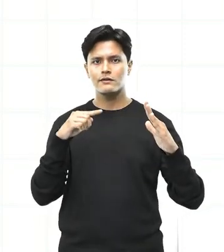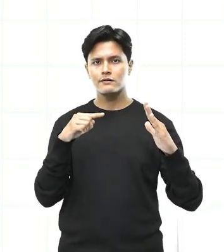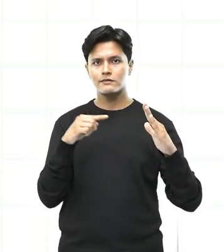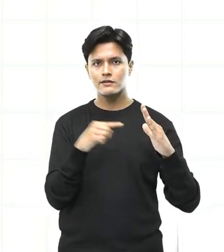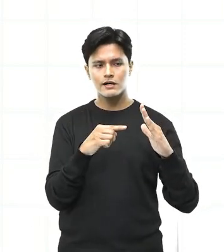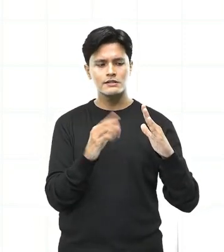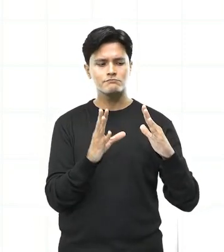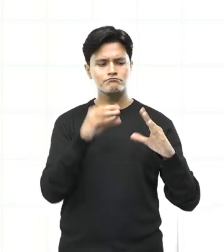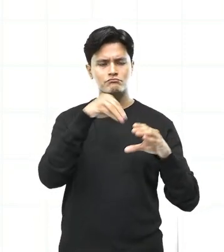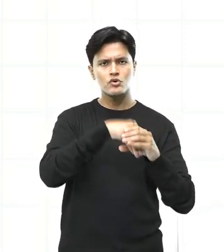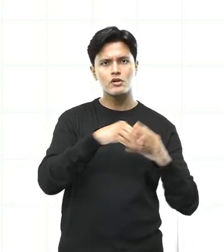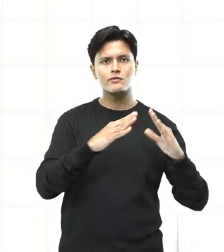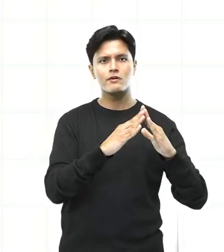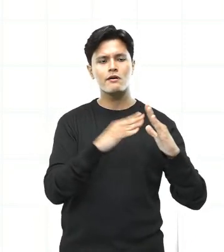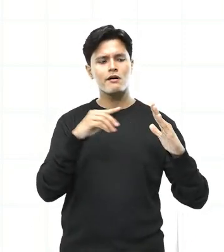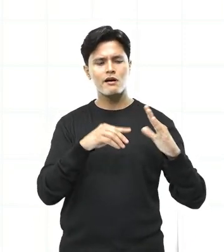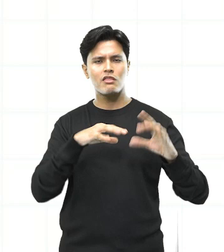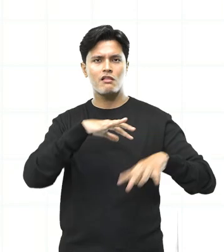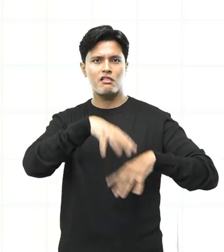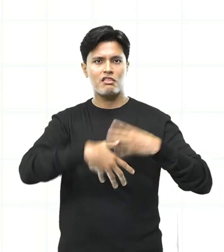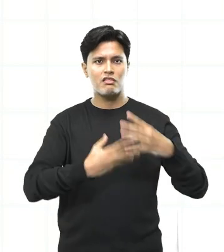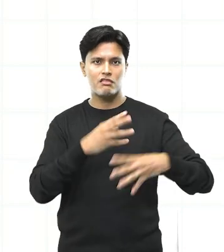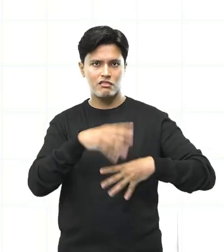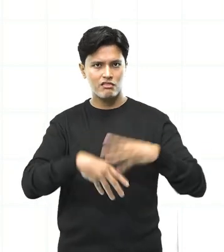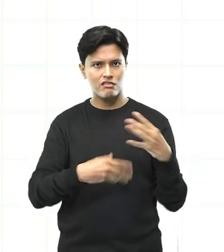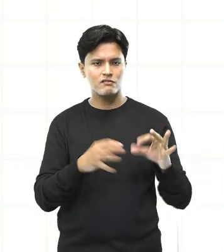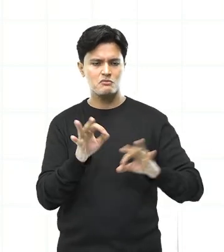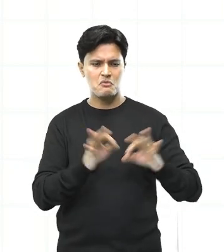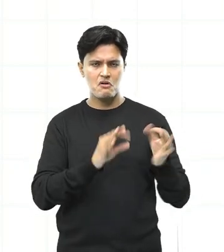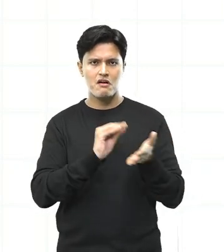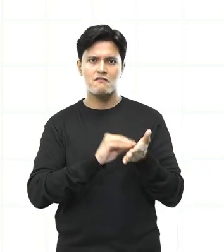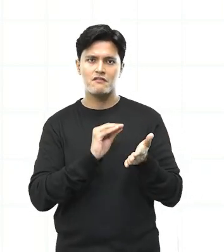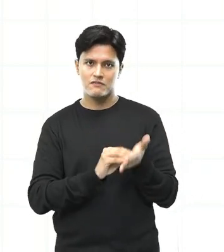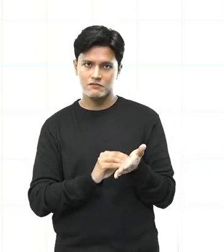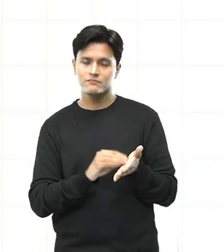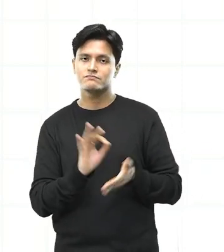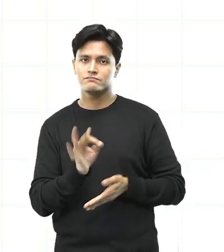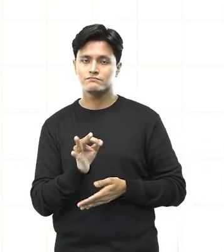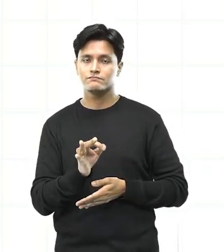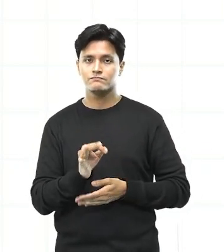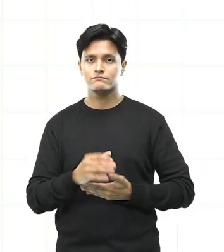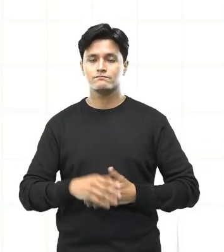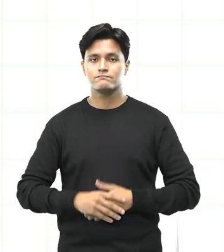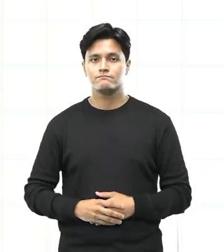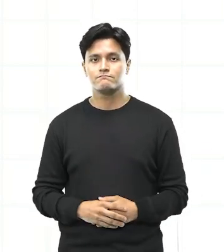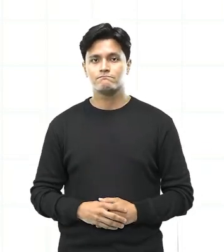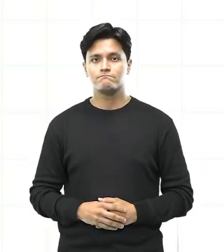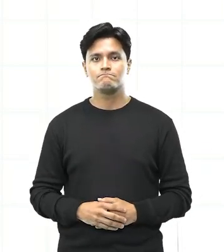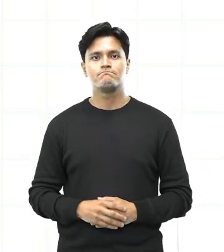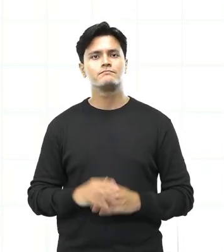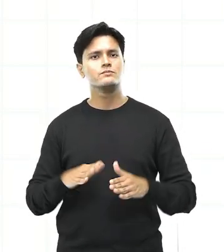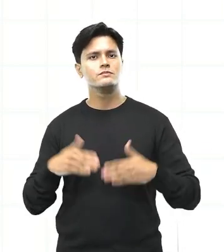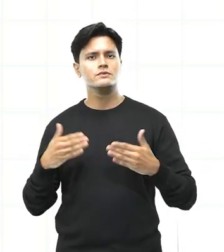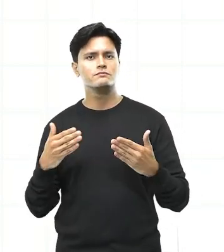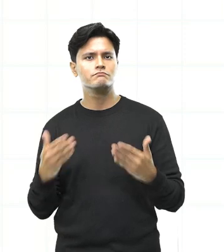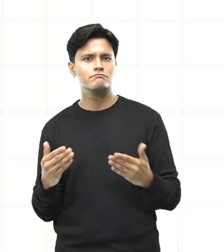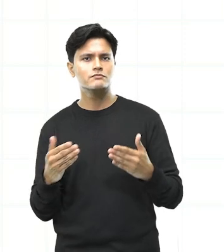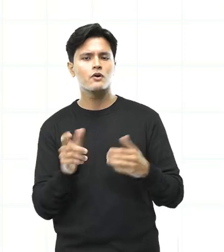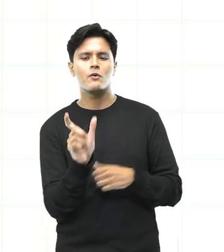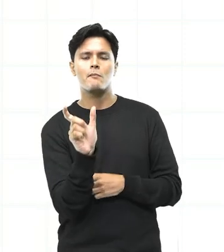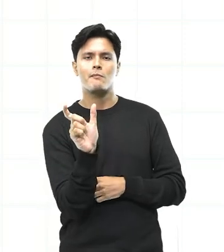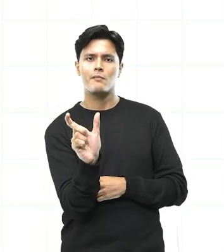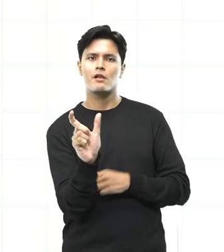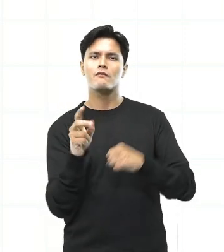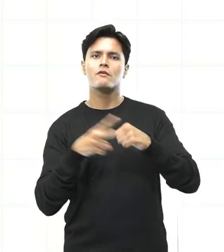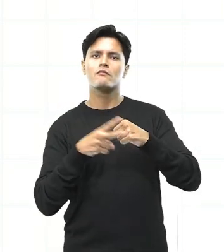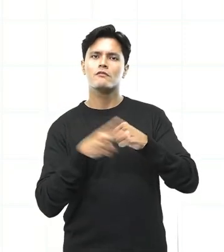mal arrumada. A casa está mal arrumada, certo? Então, qual é o verbo que